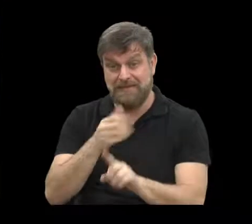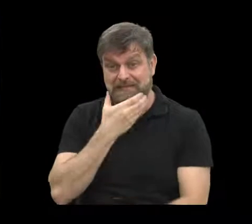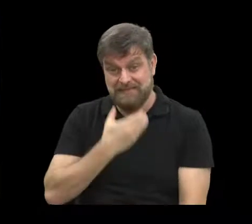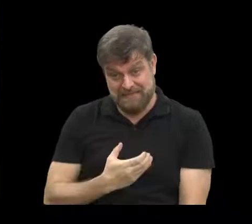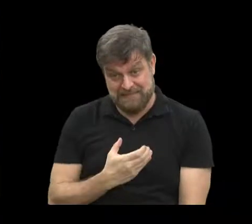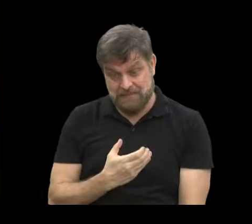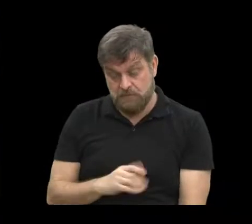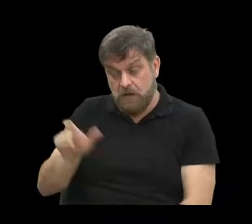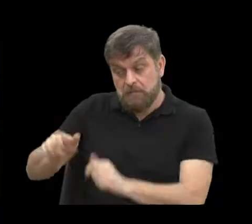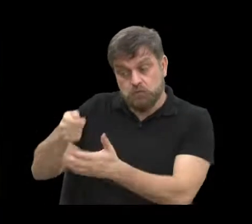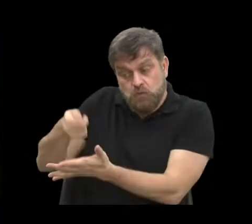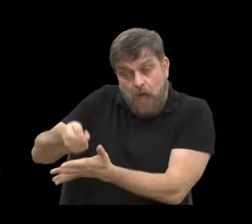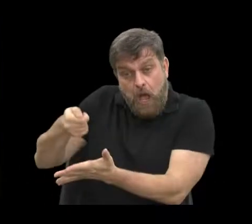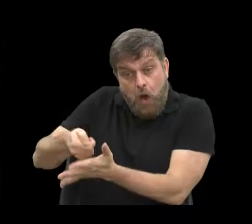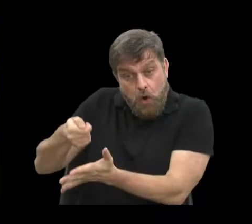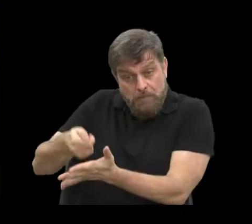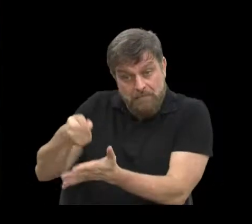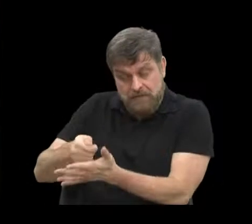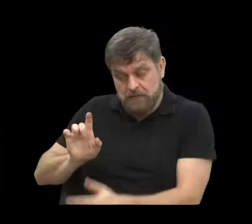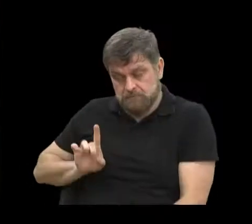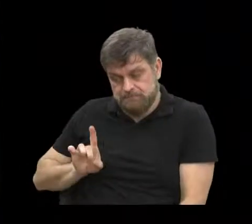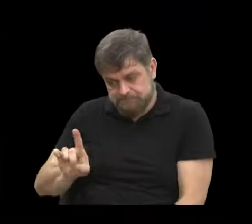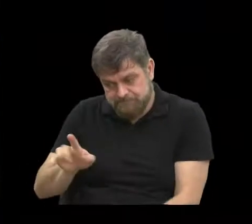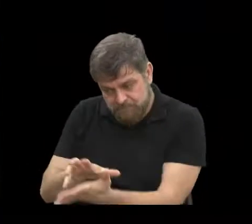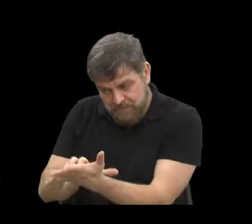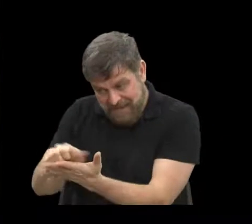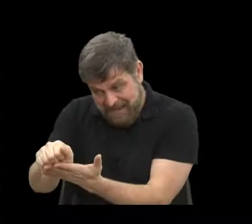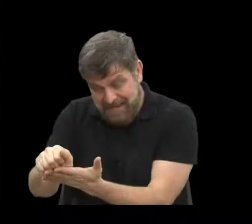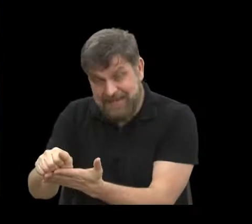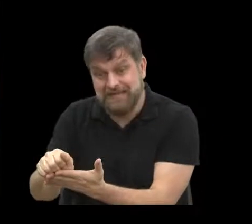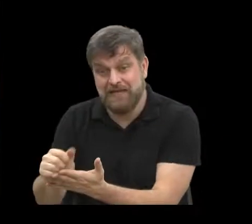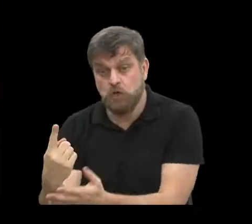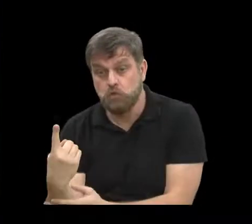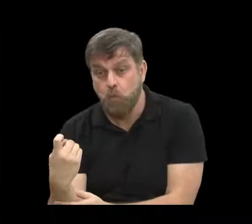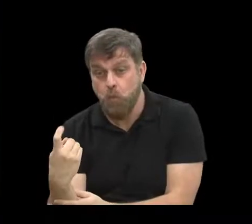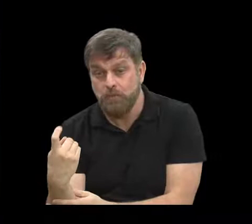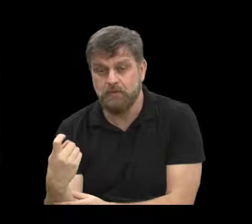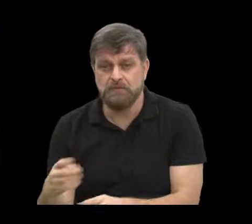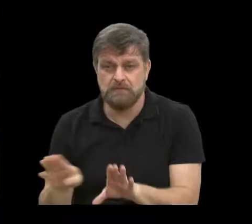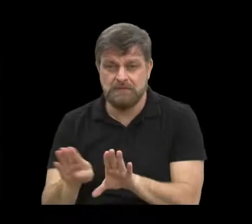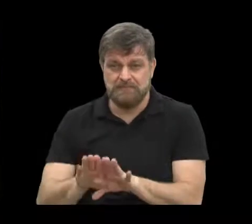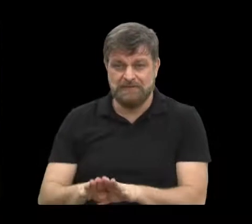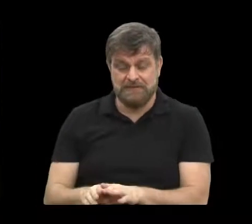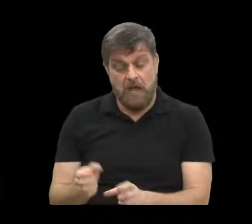têm a obrigação de fazer isso, ok? Temos algumas